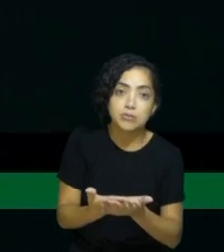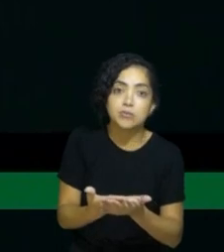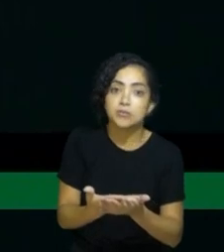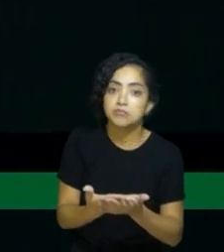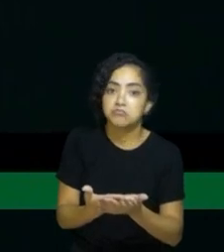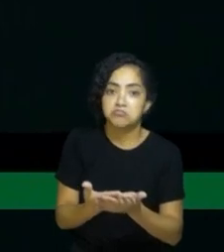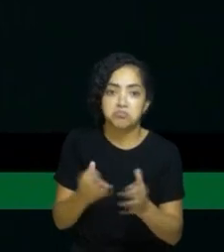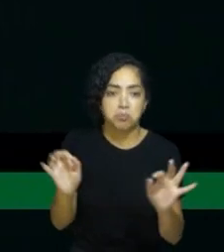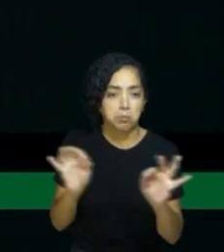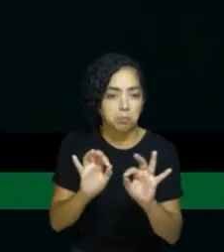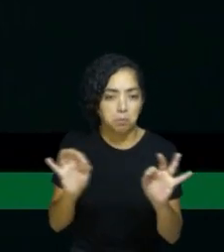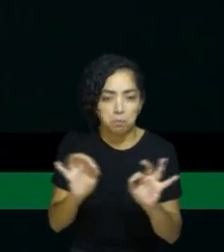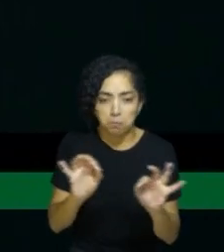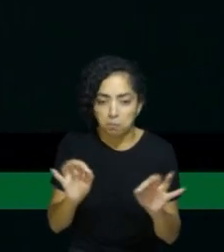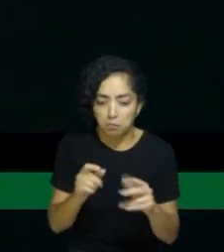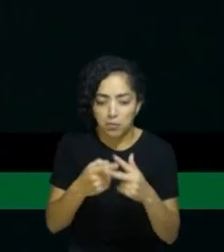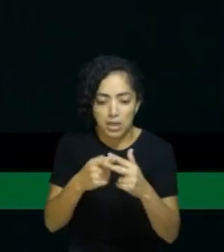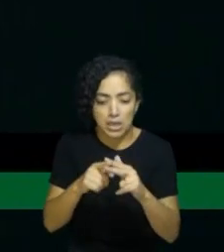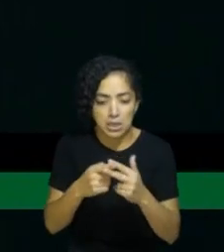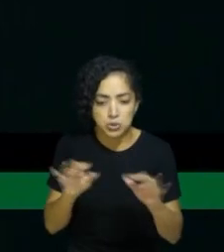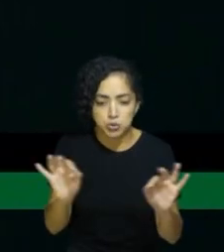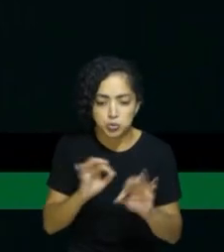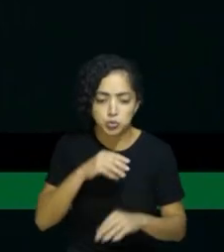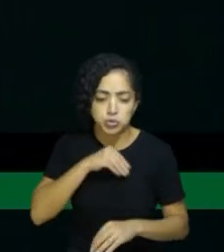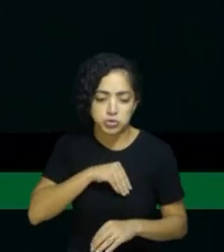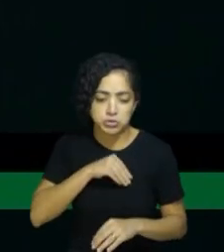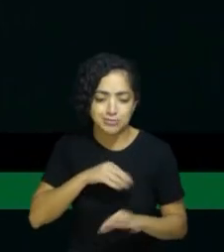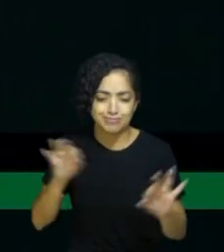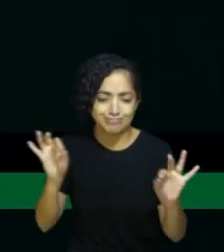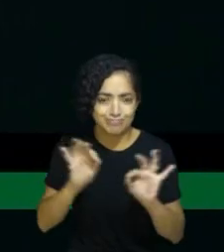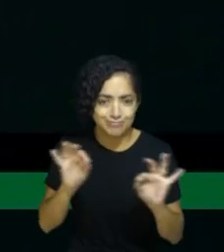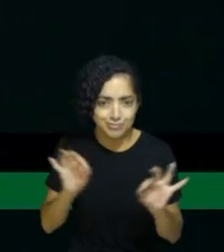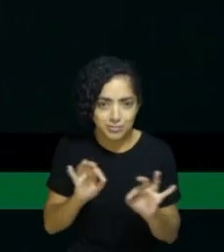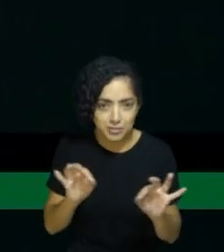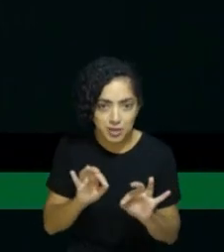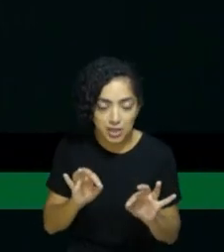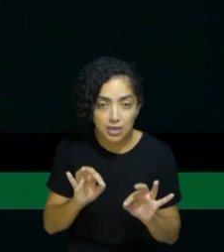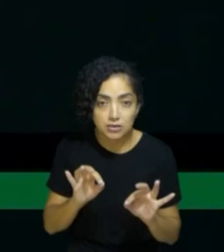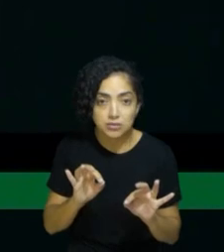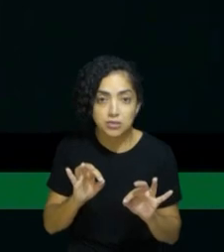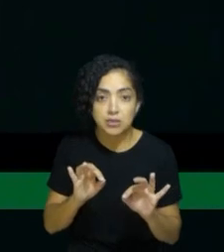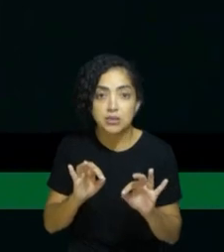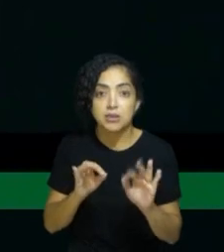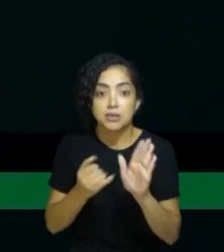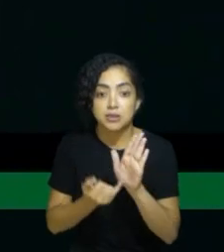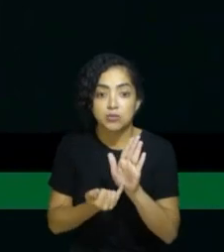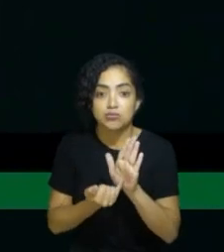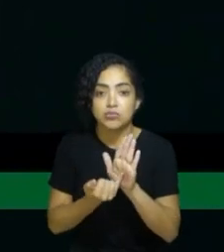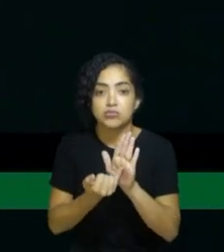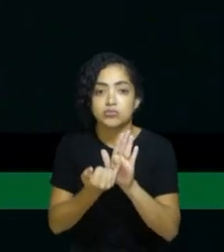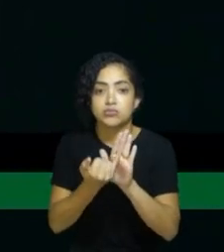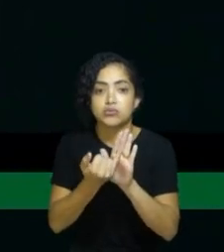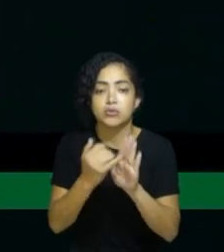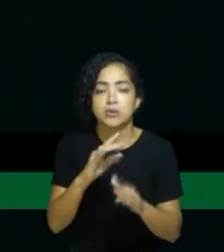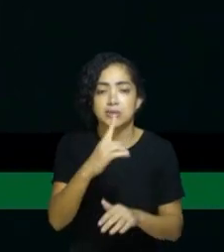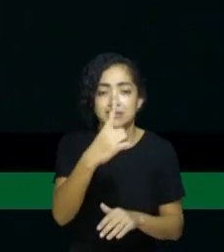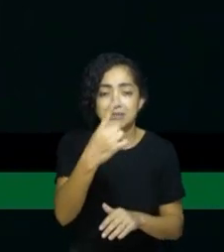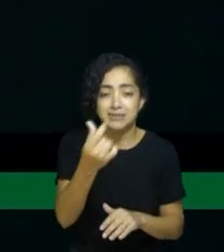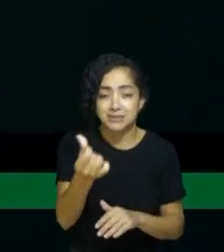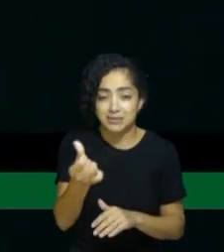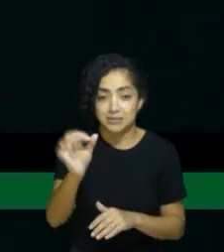não houve nenhum reajuste considera-se que o acumulado dessa inflação está em torno de 16%